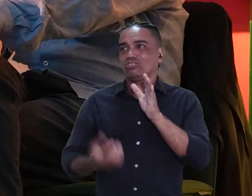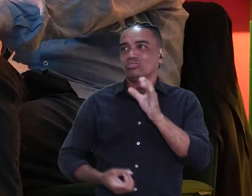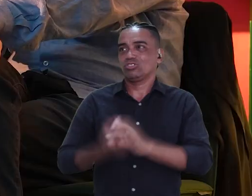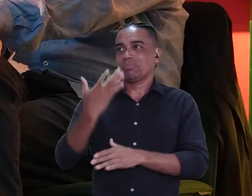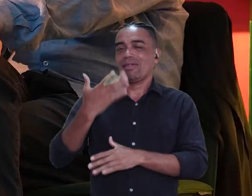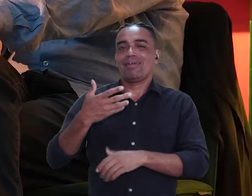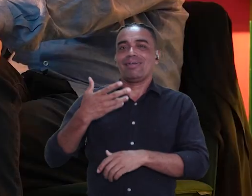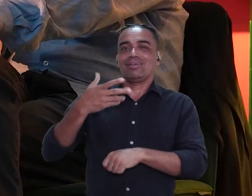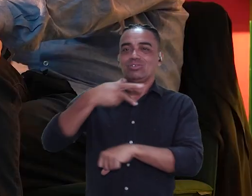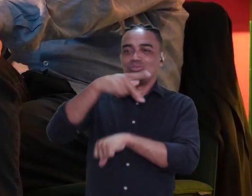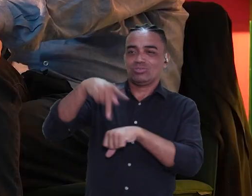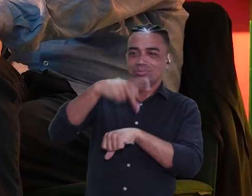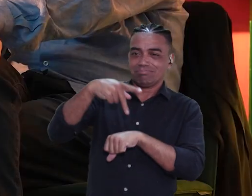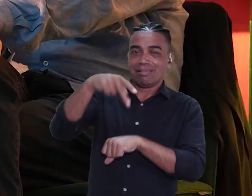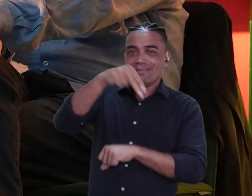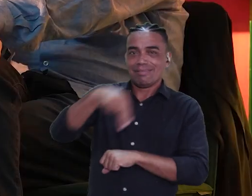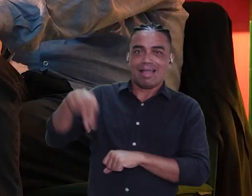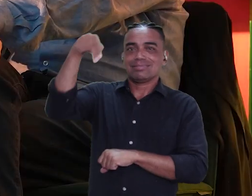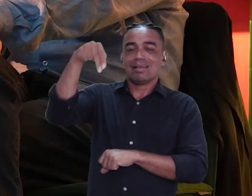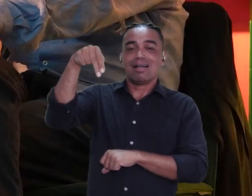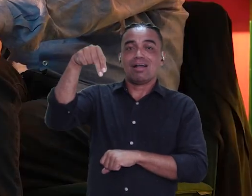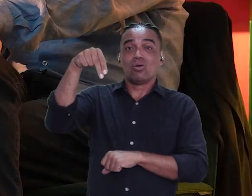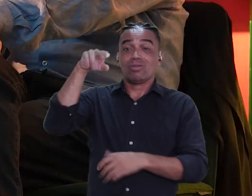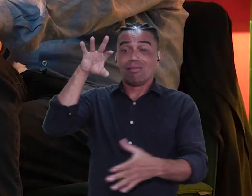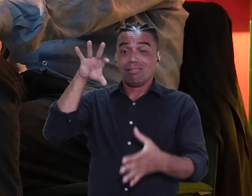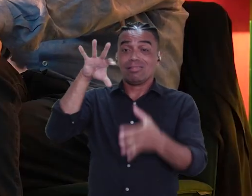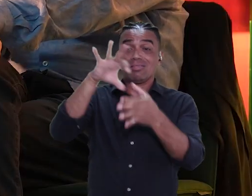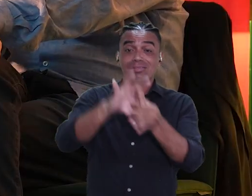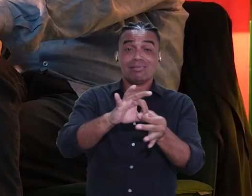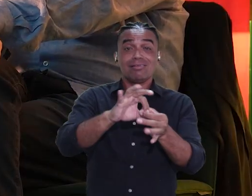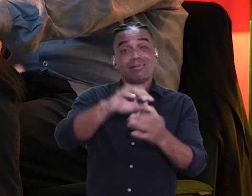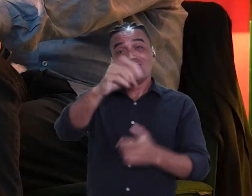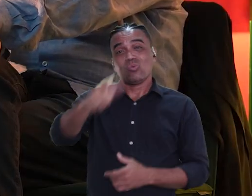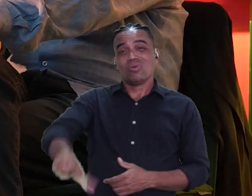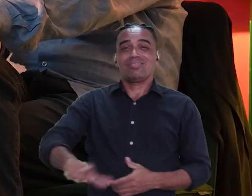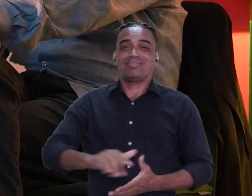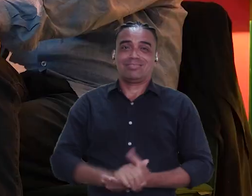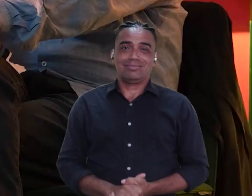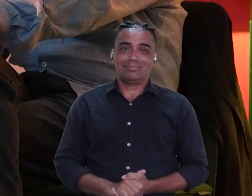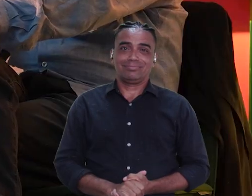uma nação que é ancorado em outra coisa, em